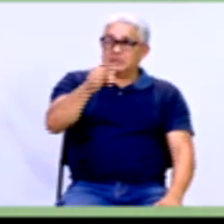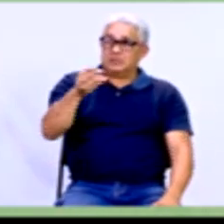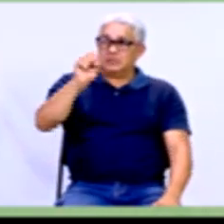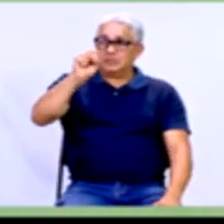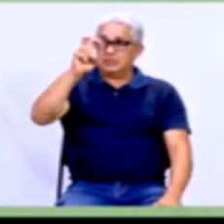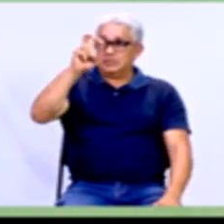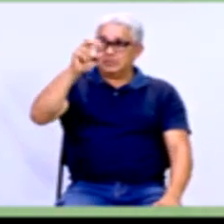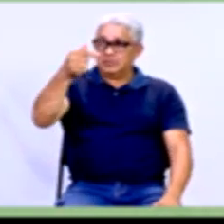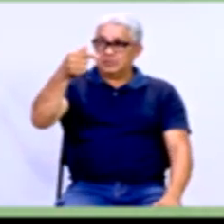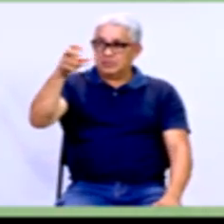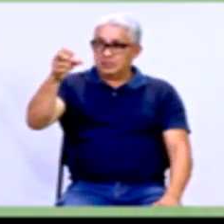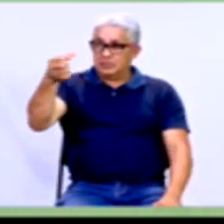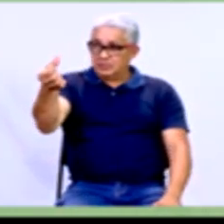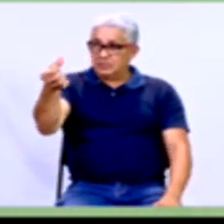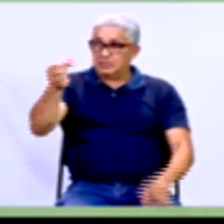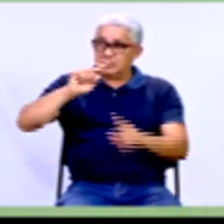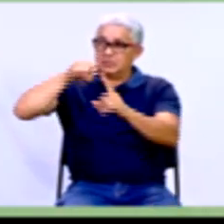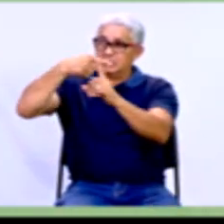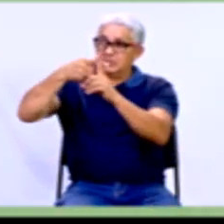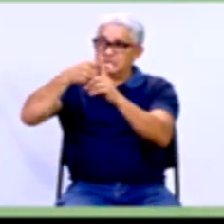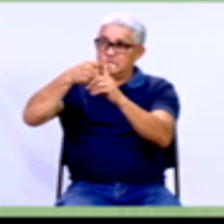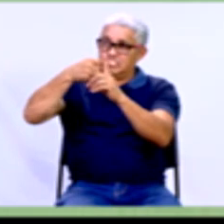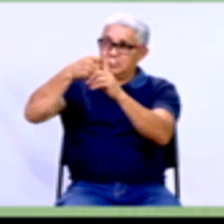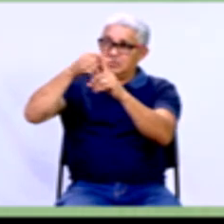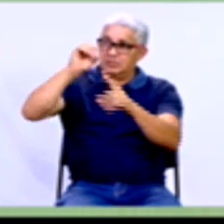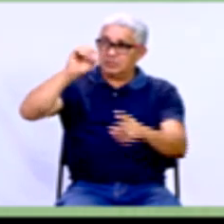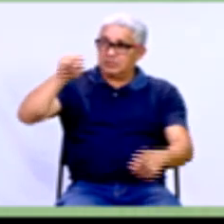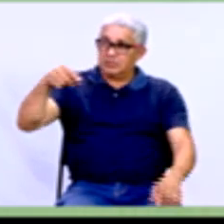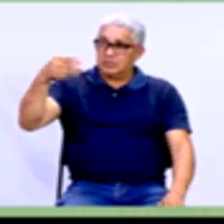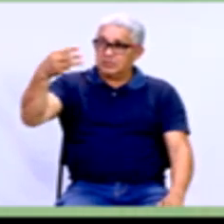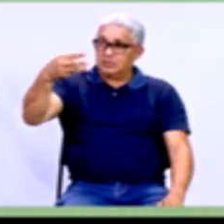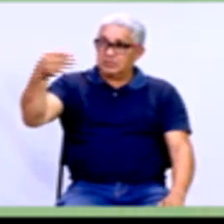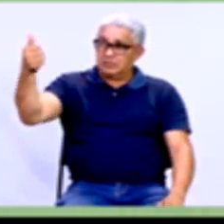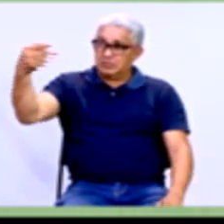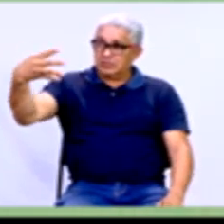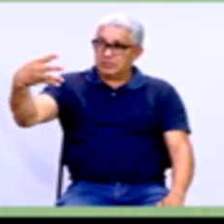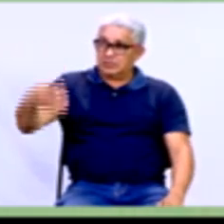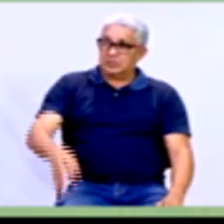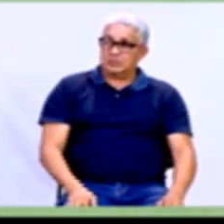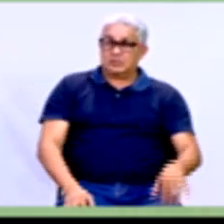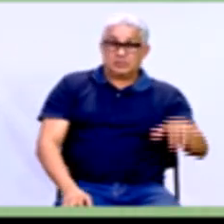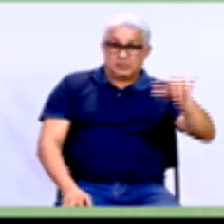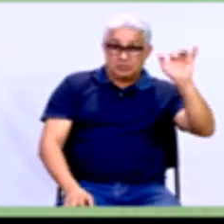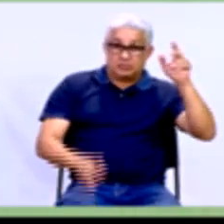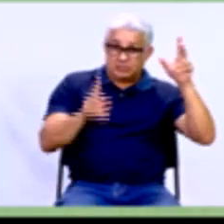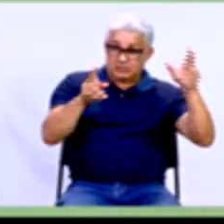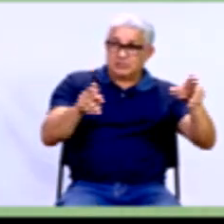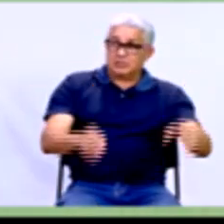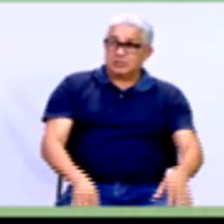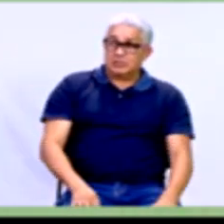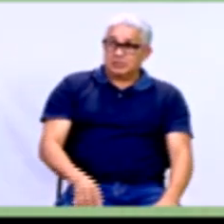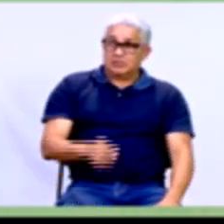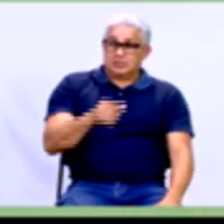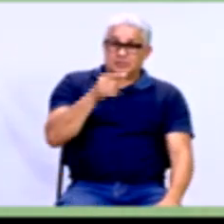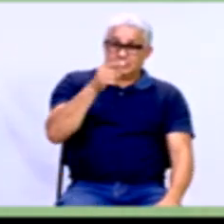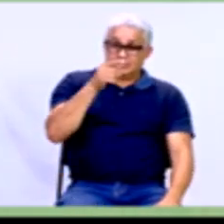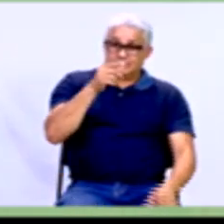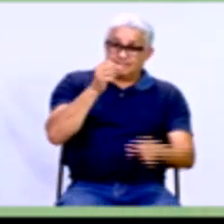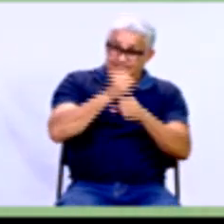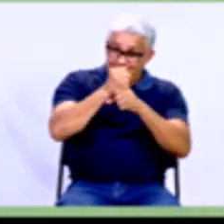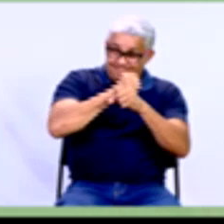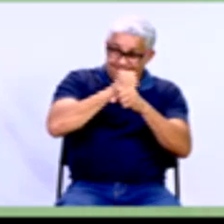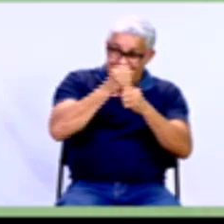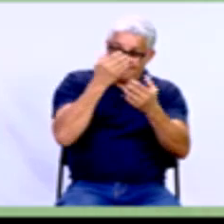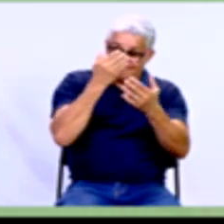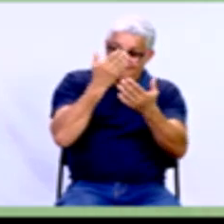6,8576 mais 0,314. Então, a gente já pode dizer que uma pessoa que estudou